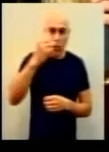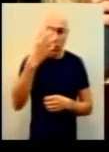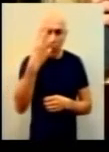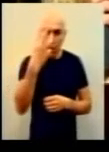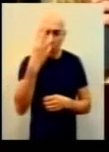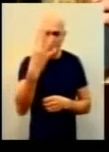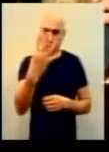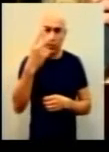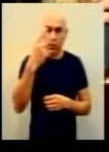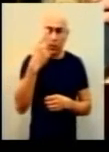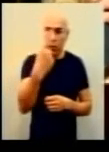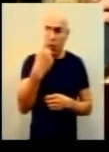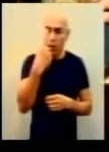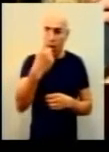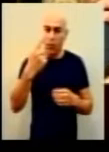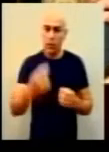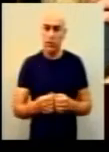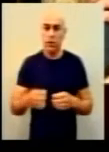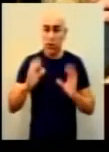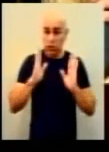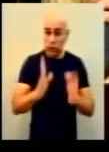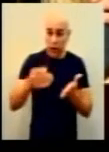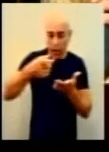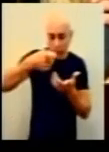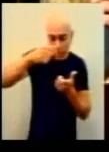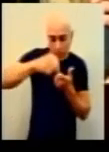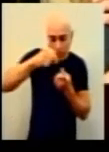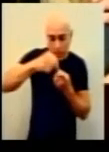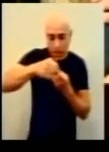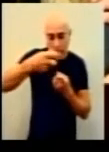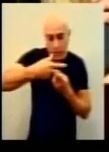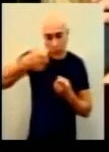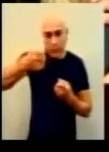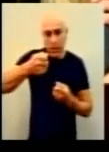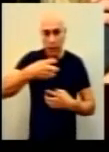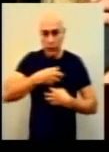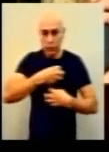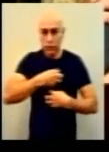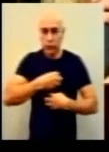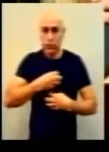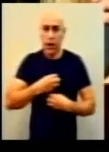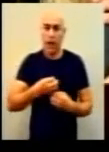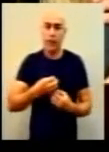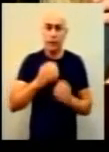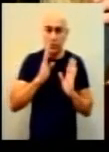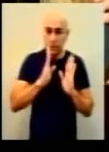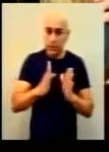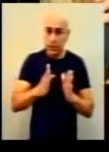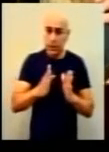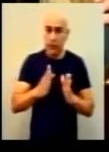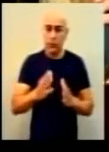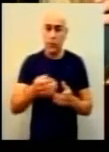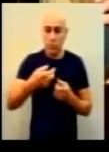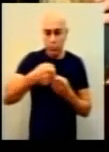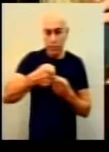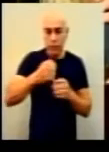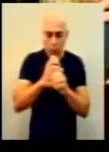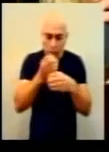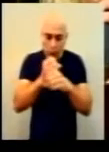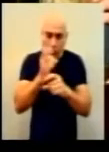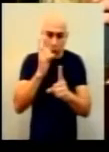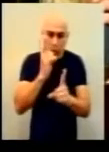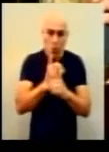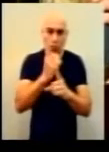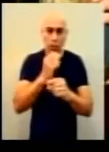testadas, representando mais que 73% do total de suspeitos do município.